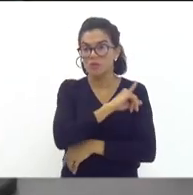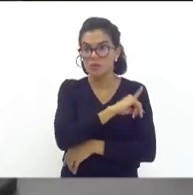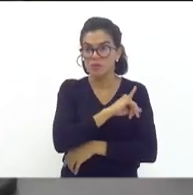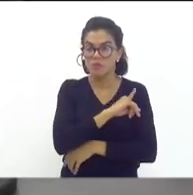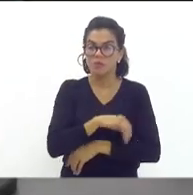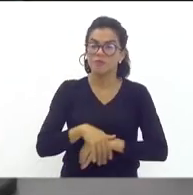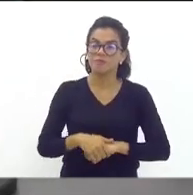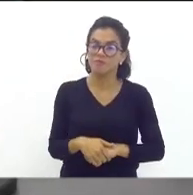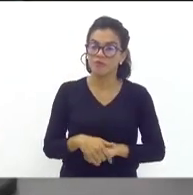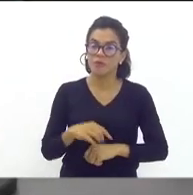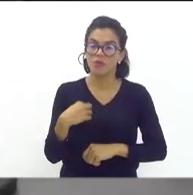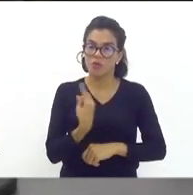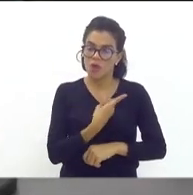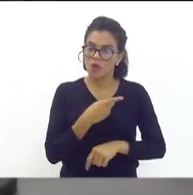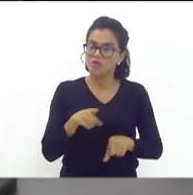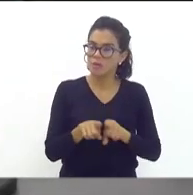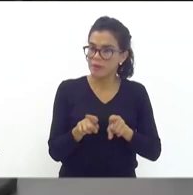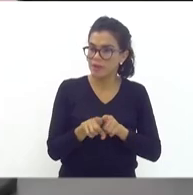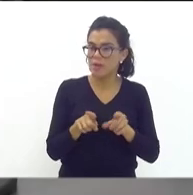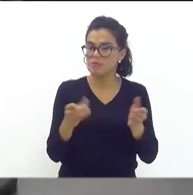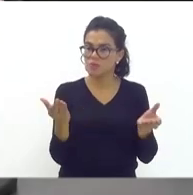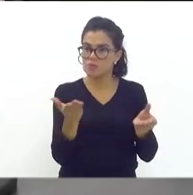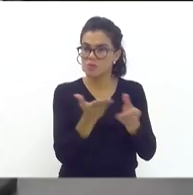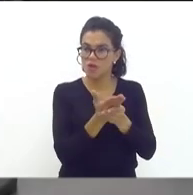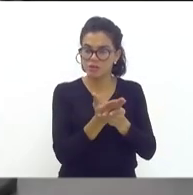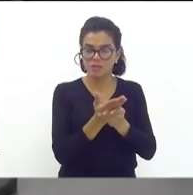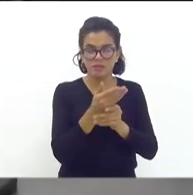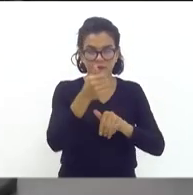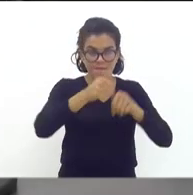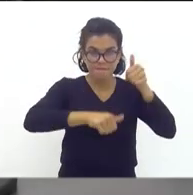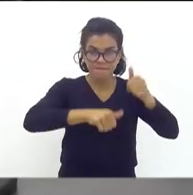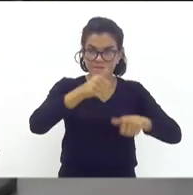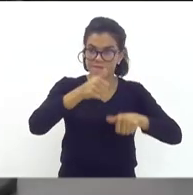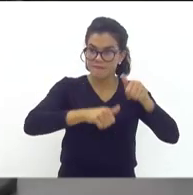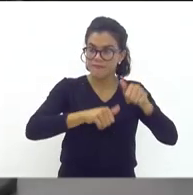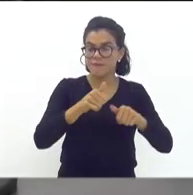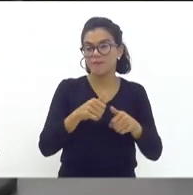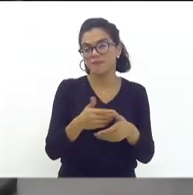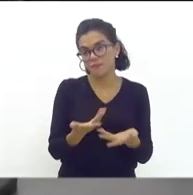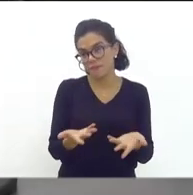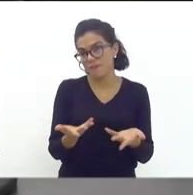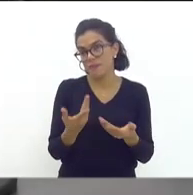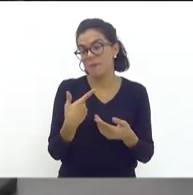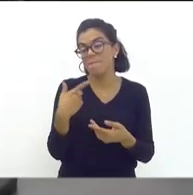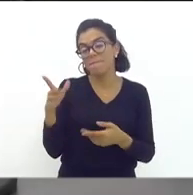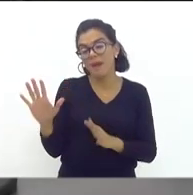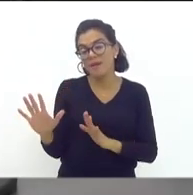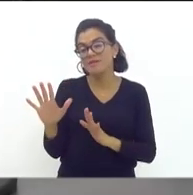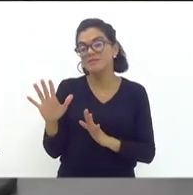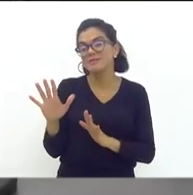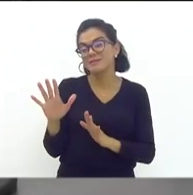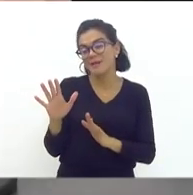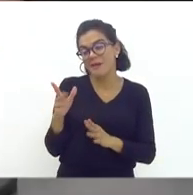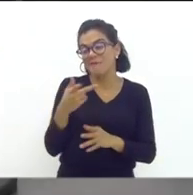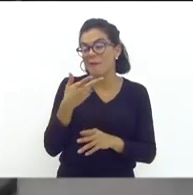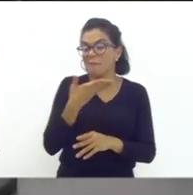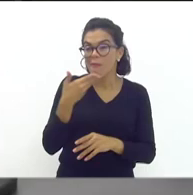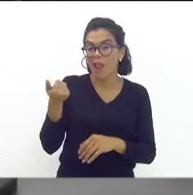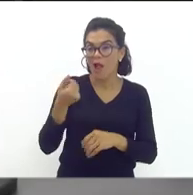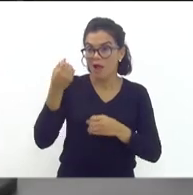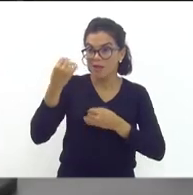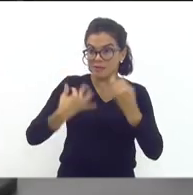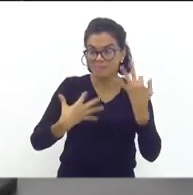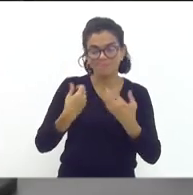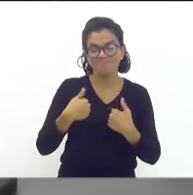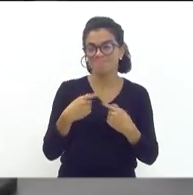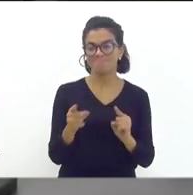também verificando isso mas por Óbvio poder concedente vai conseguir dar melhores explicações de como ele tá cobrando